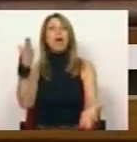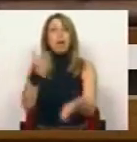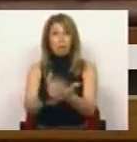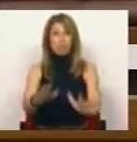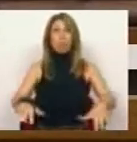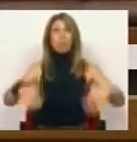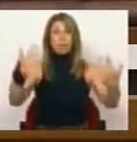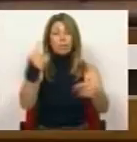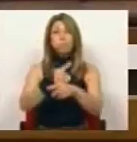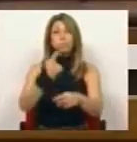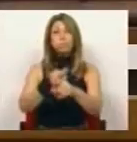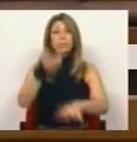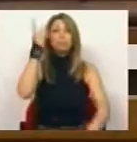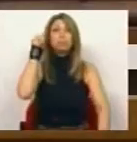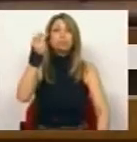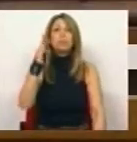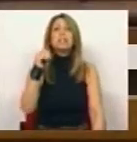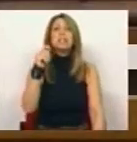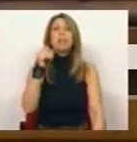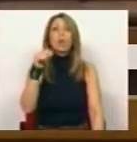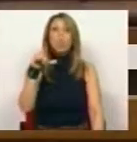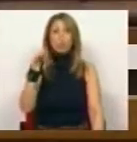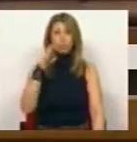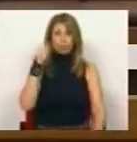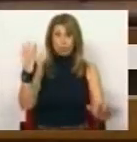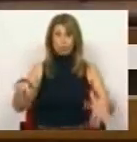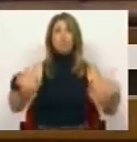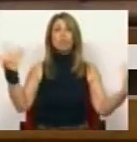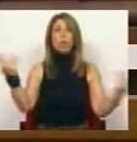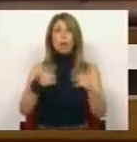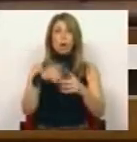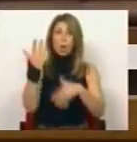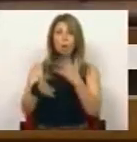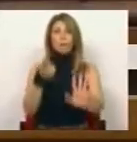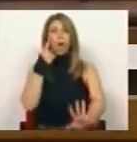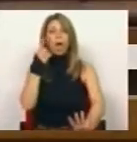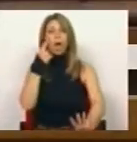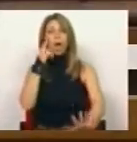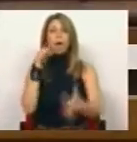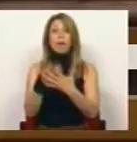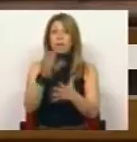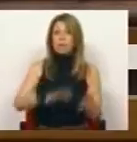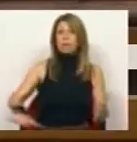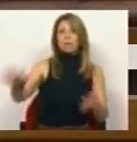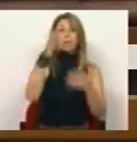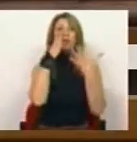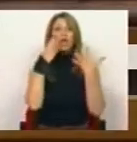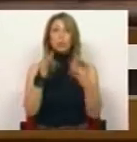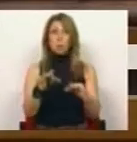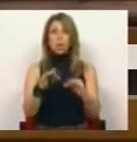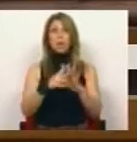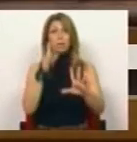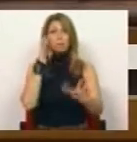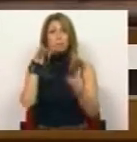durante décadas ou mesmo séculos, invadindo o meio natural com matérias persistentes e causando